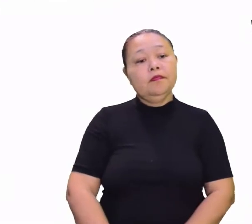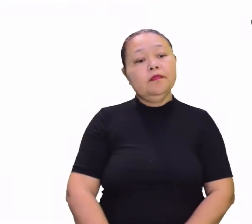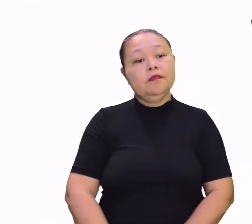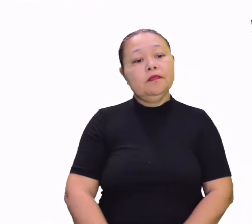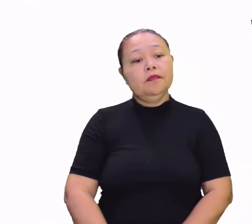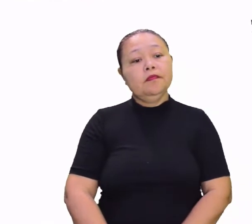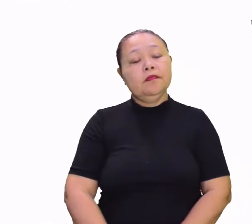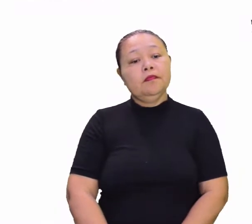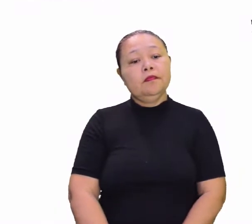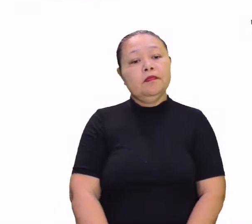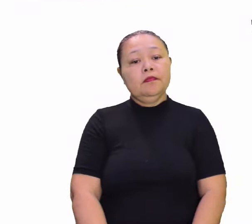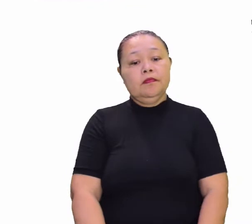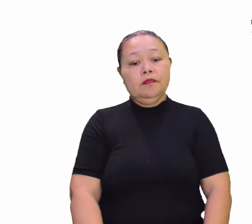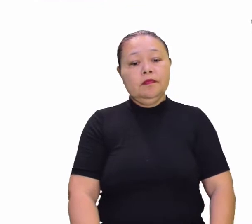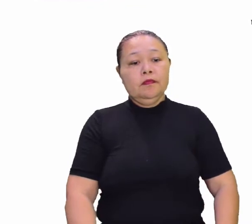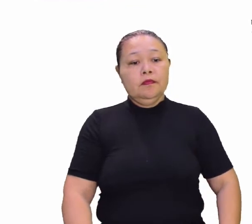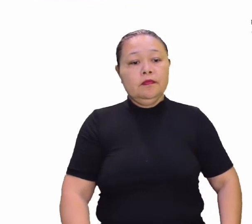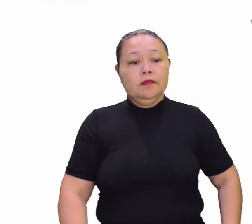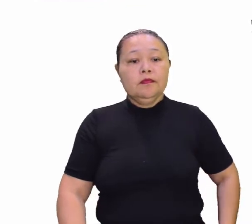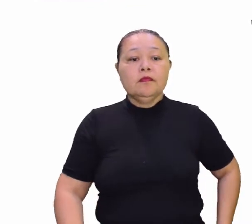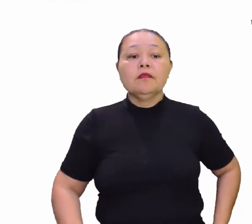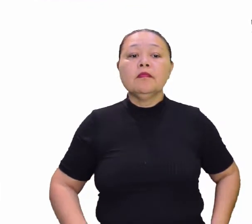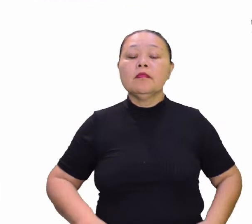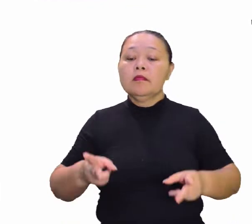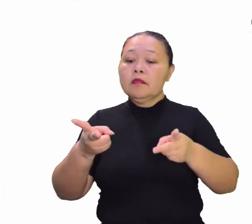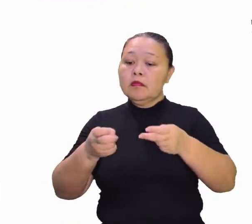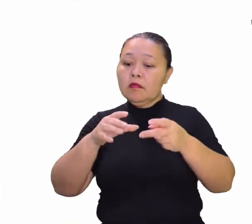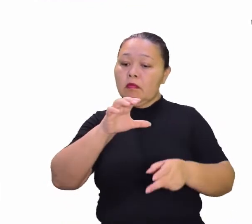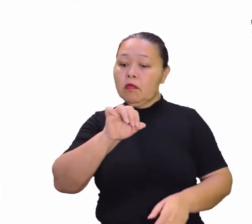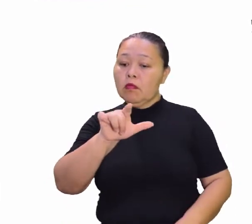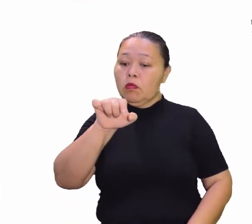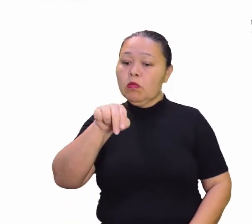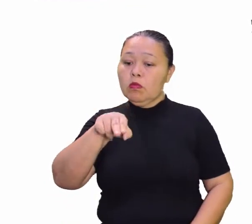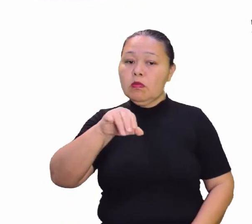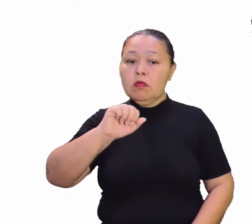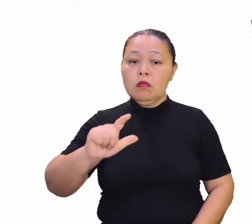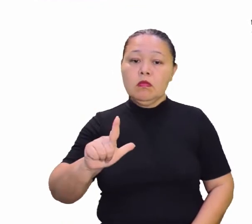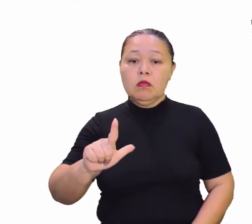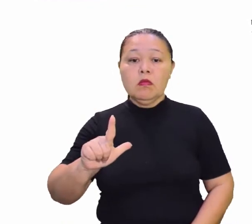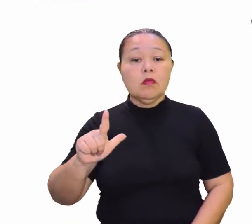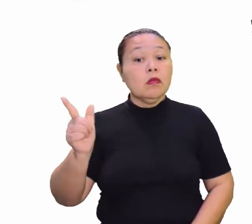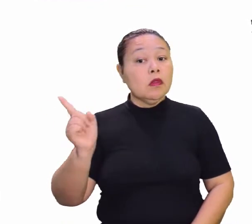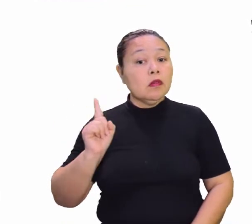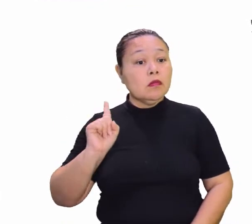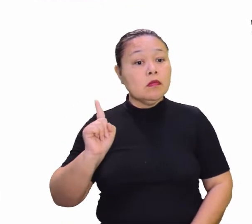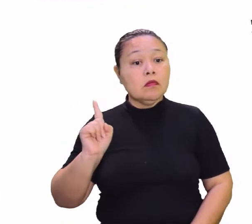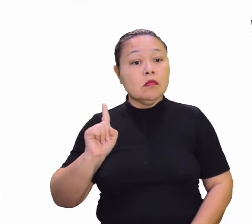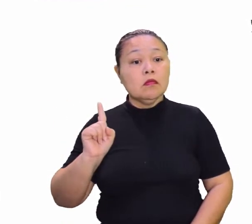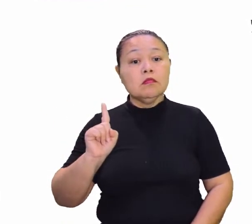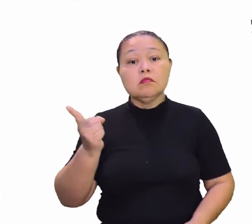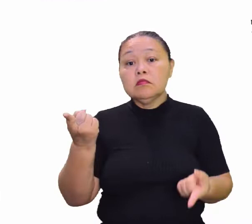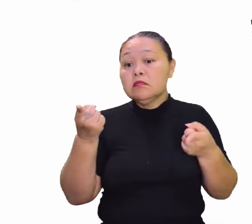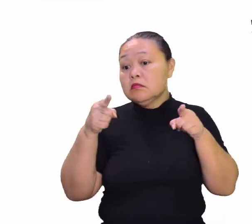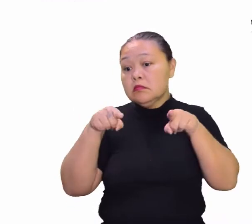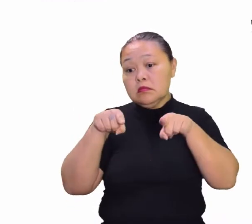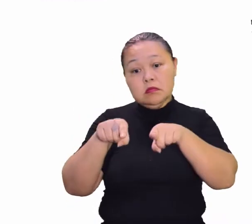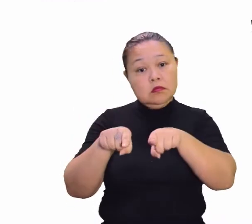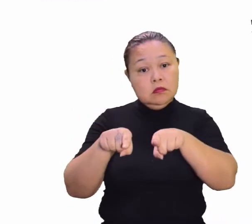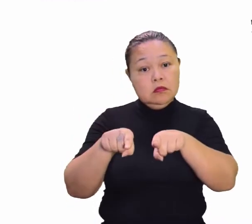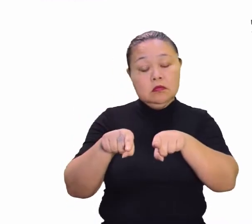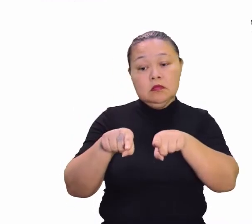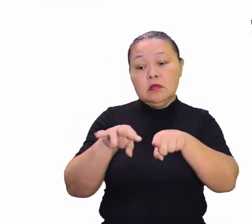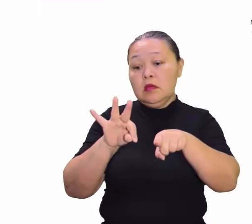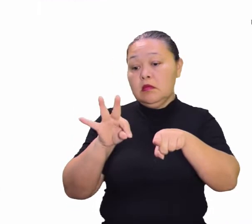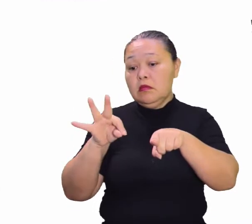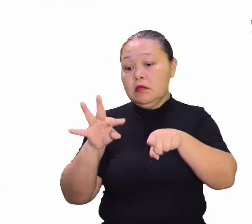Ok, vamos lá. A exploração colonial não se deu de maneira